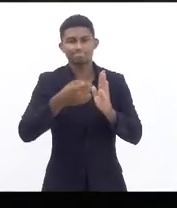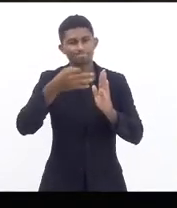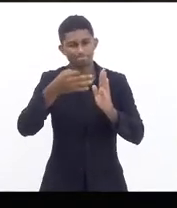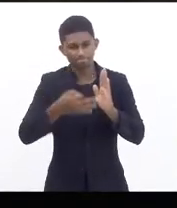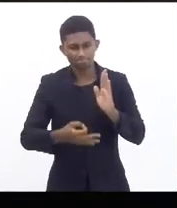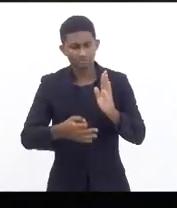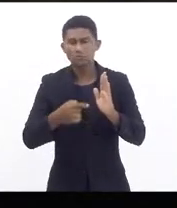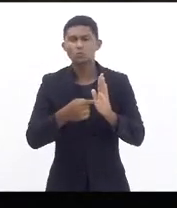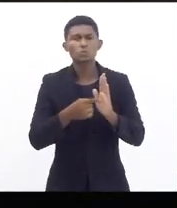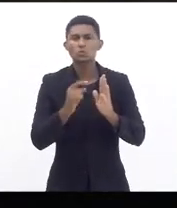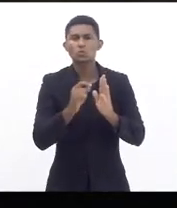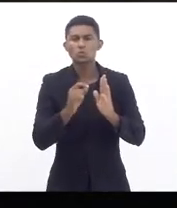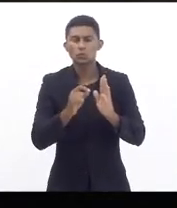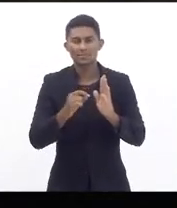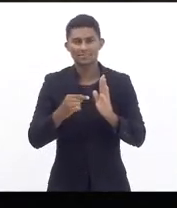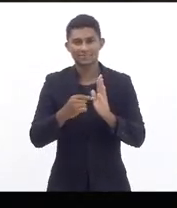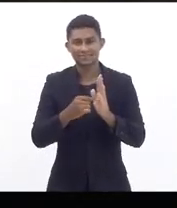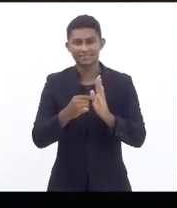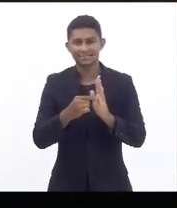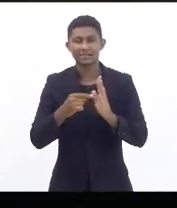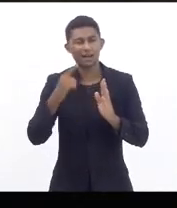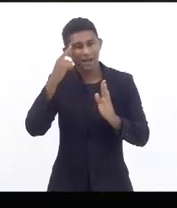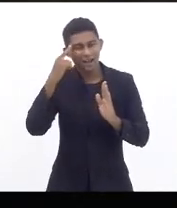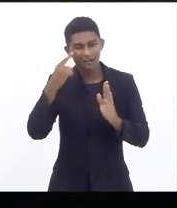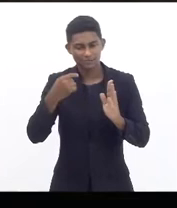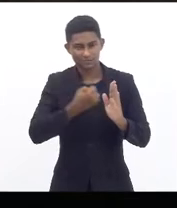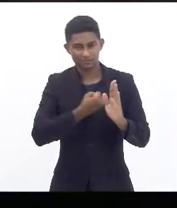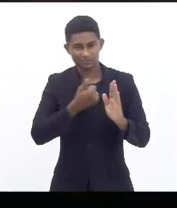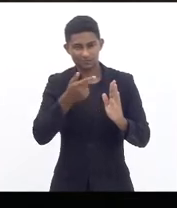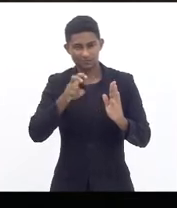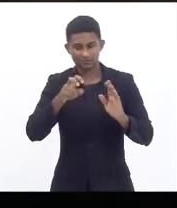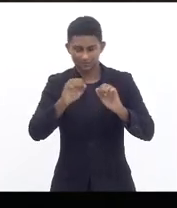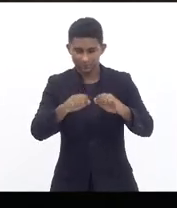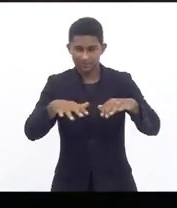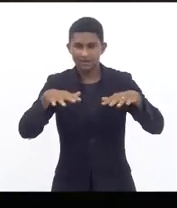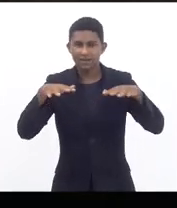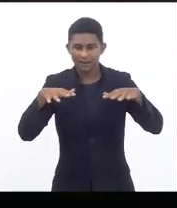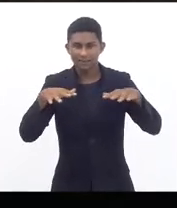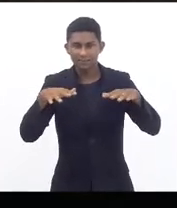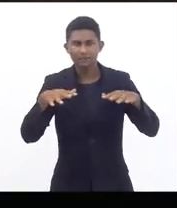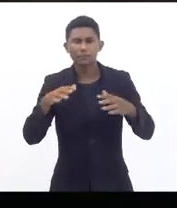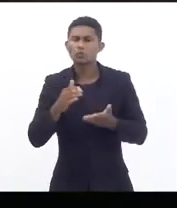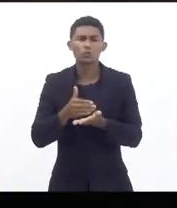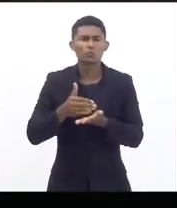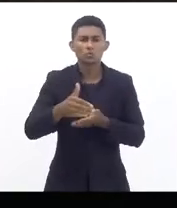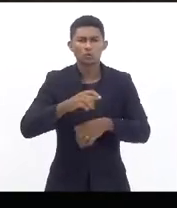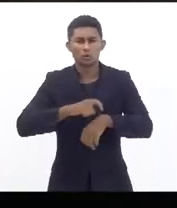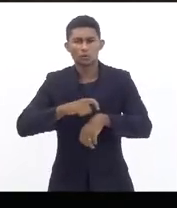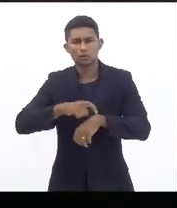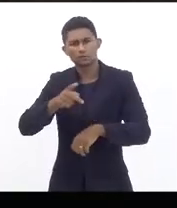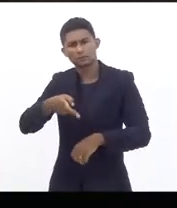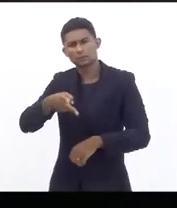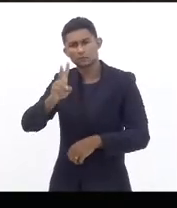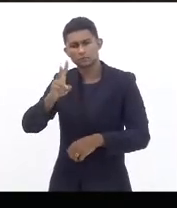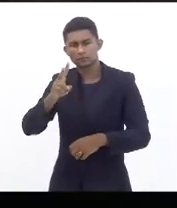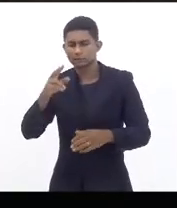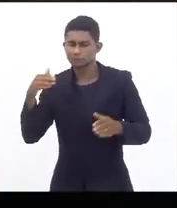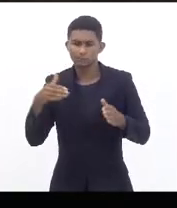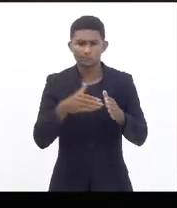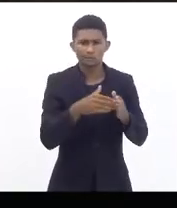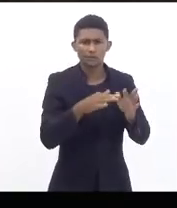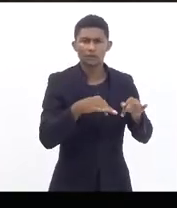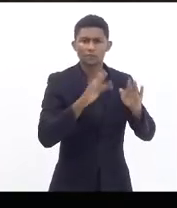o ocorrido na 15ª sessão ordinária, que, iniciada às 14 horas,